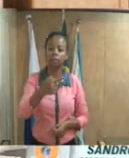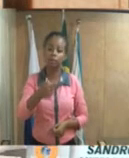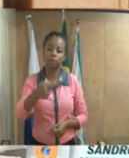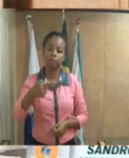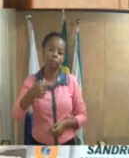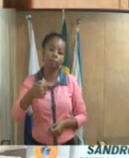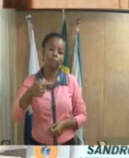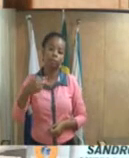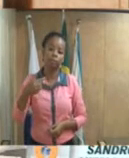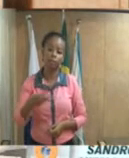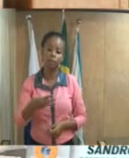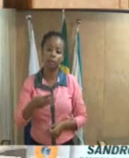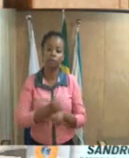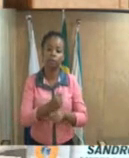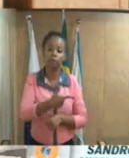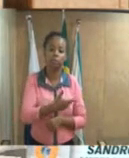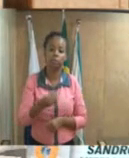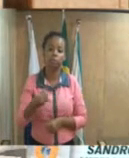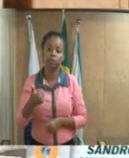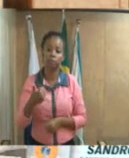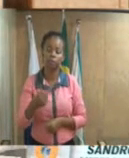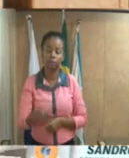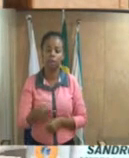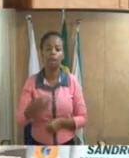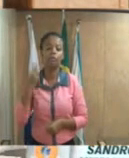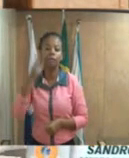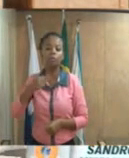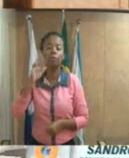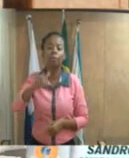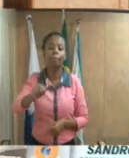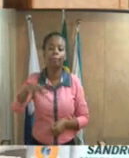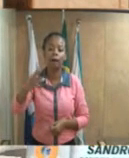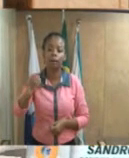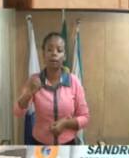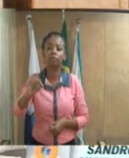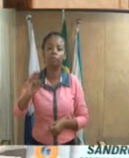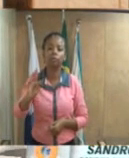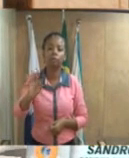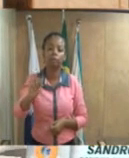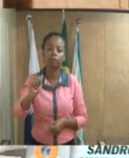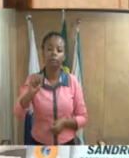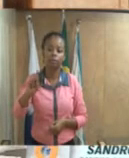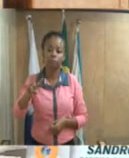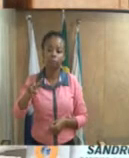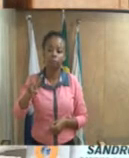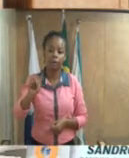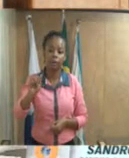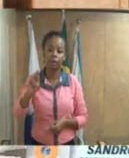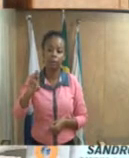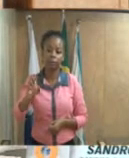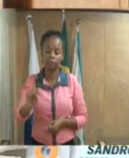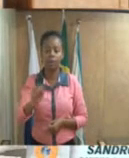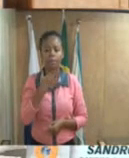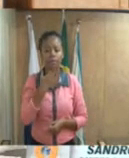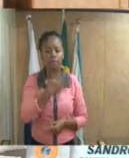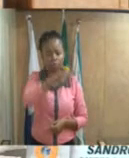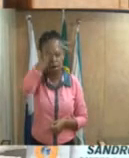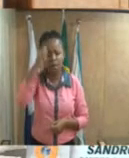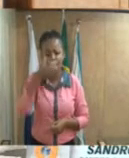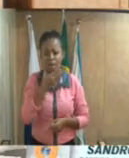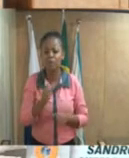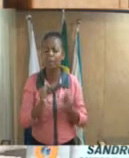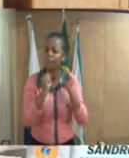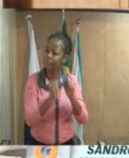763-2017. Do excelentíssimo senhor vereador Marcos Tavares, solicitando ao excelentíssimo senhor prefeito a construção